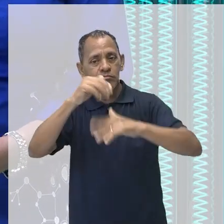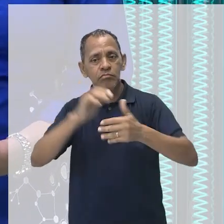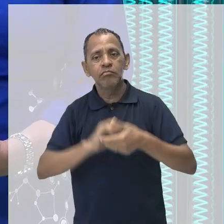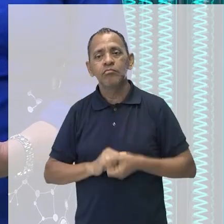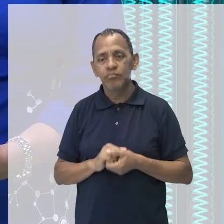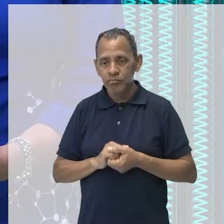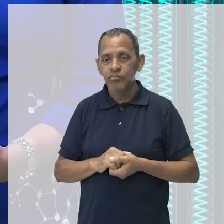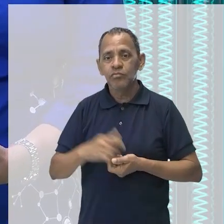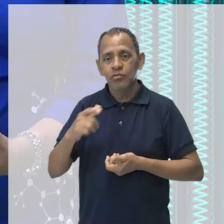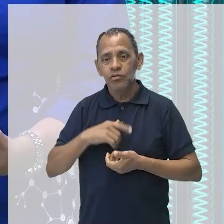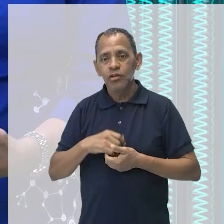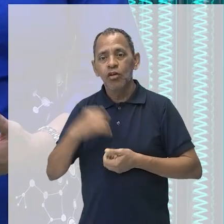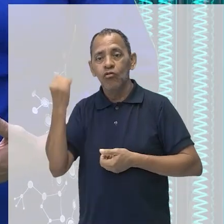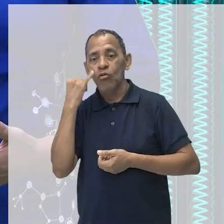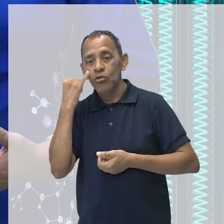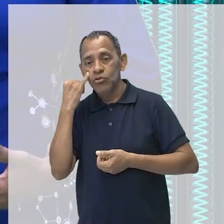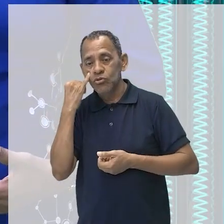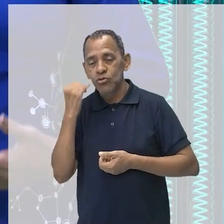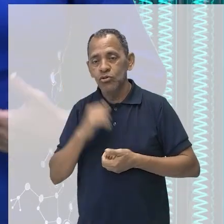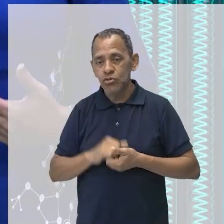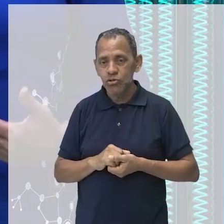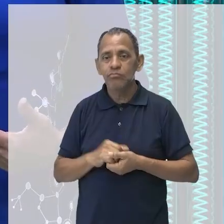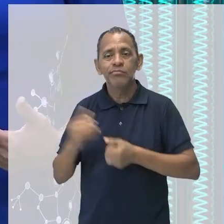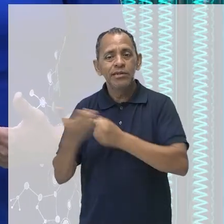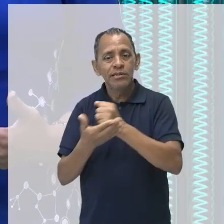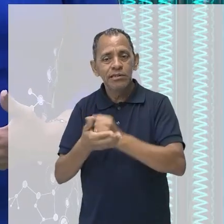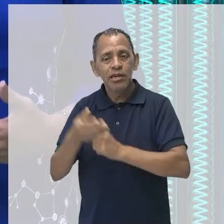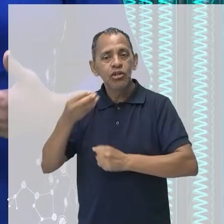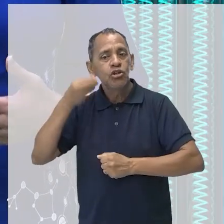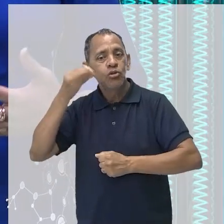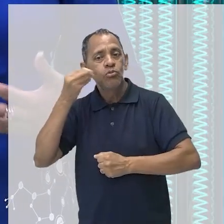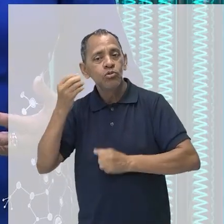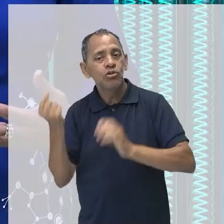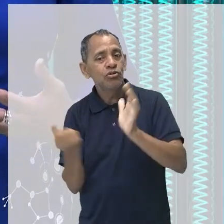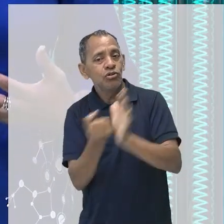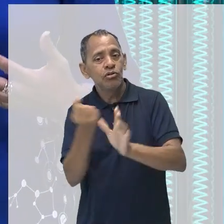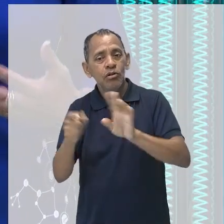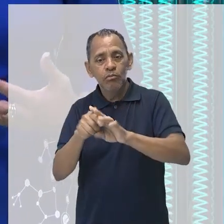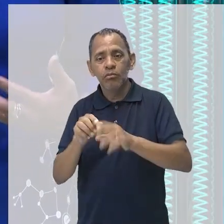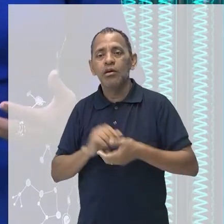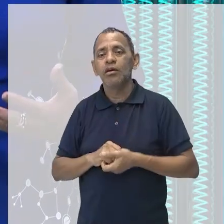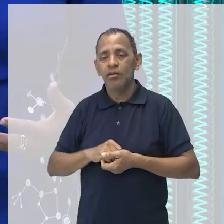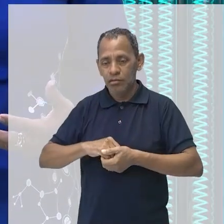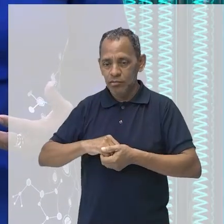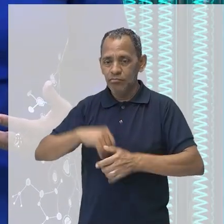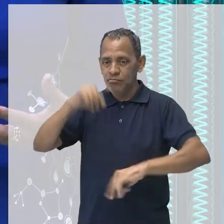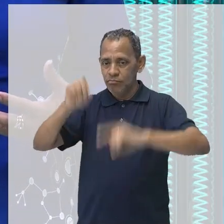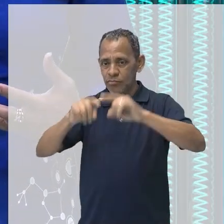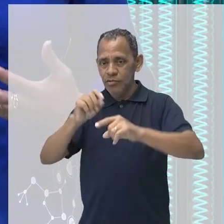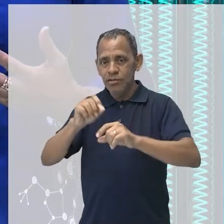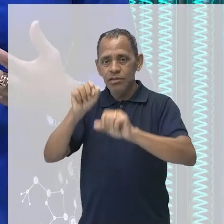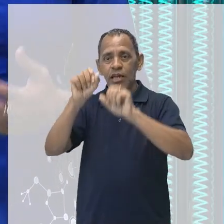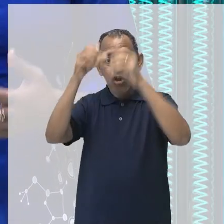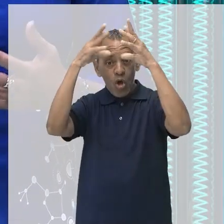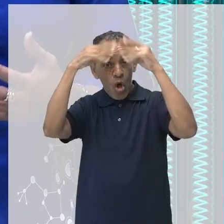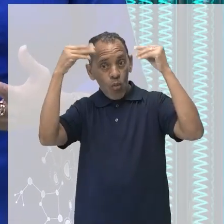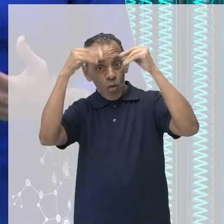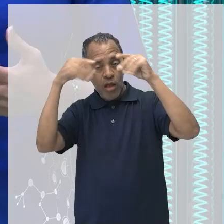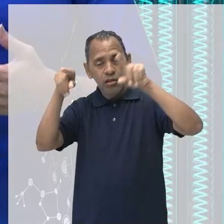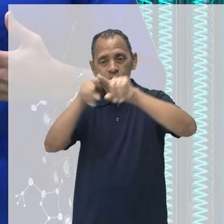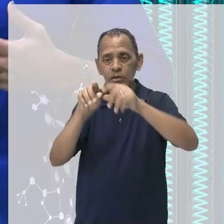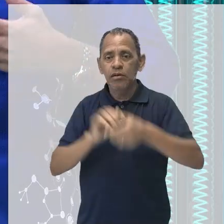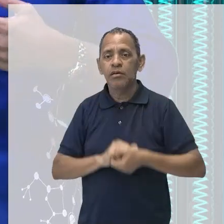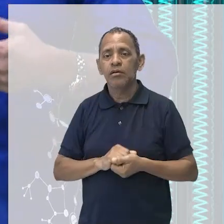situações nada racional, baseadas em suas experiências em símbolos e recursos abstratos. Então, através